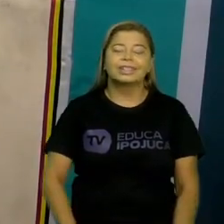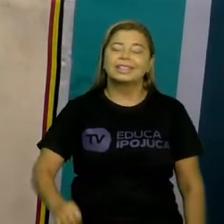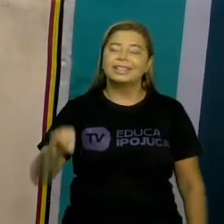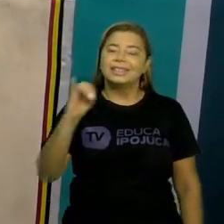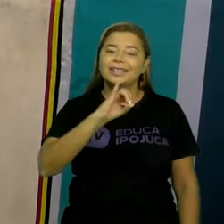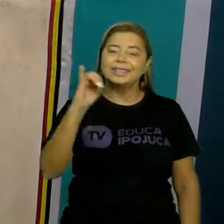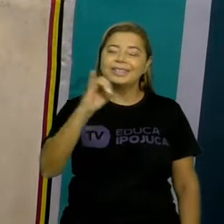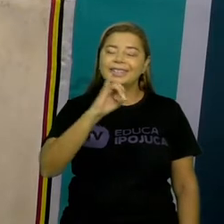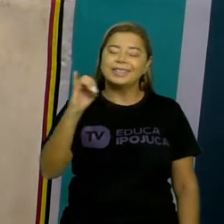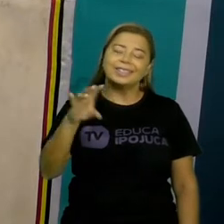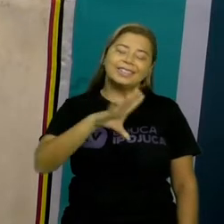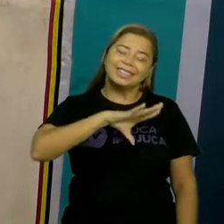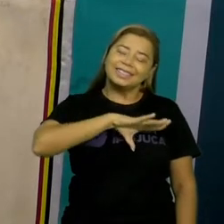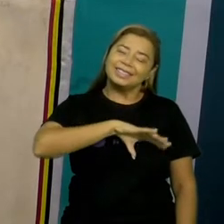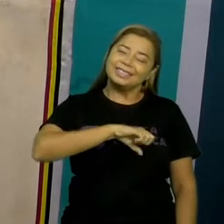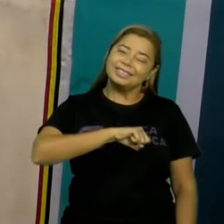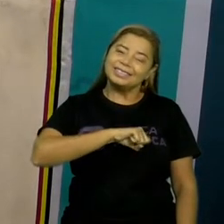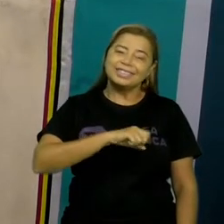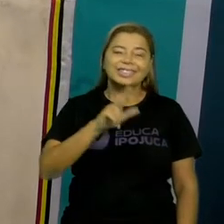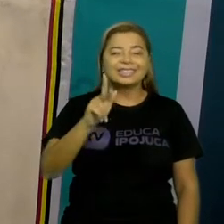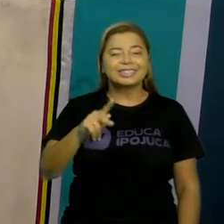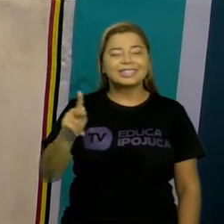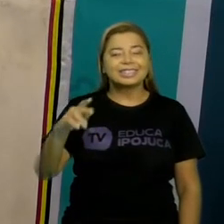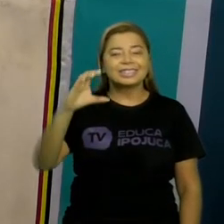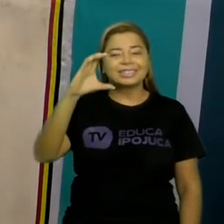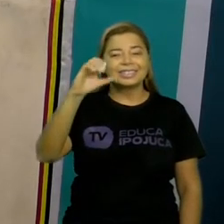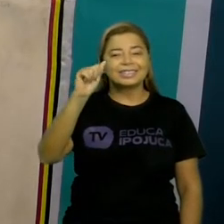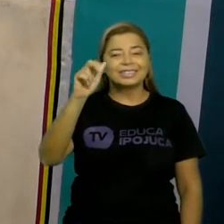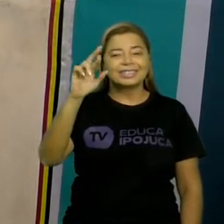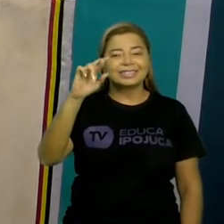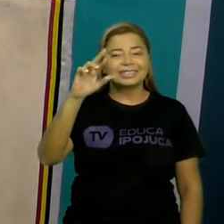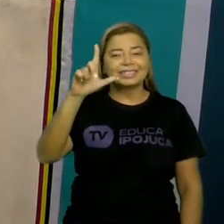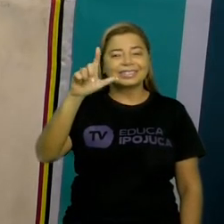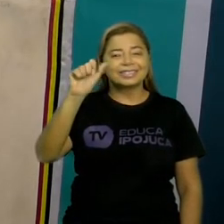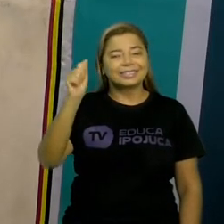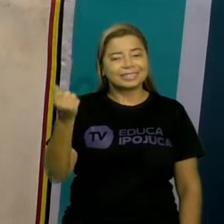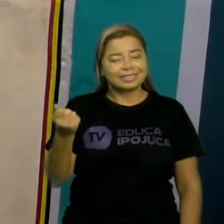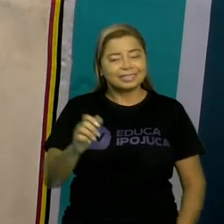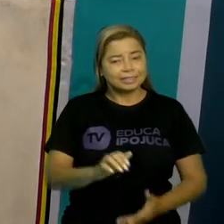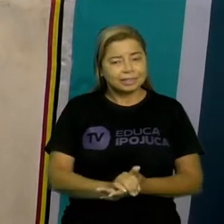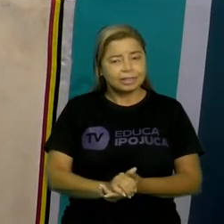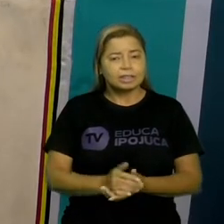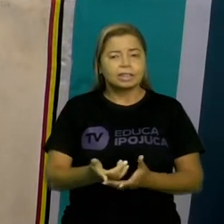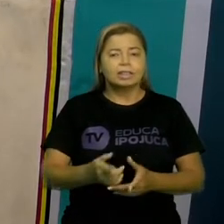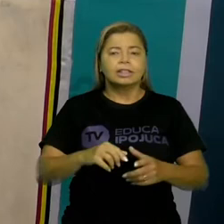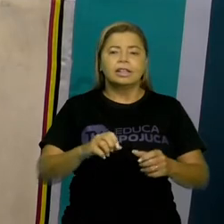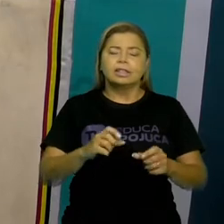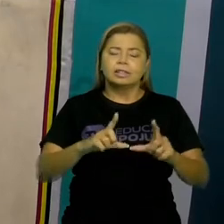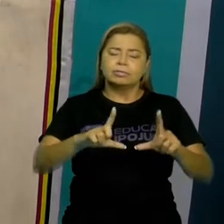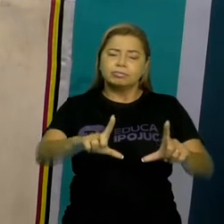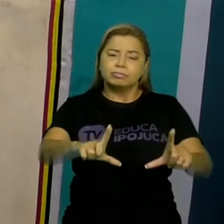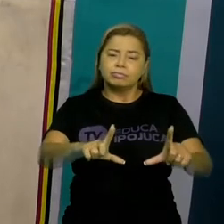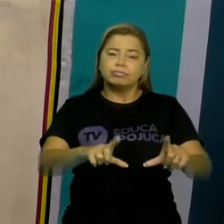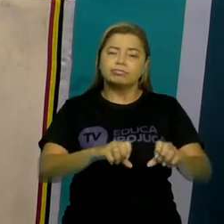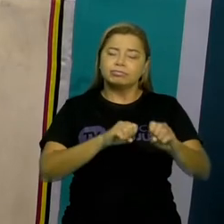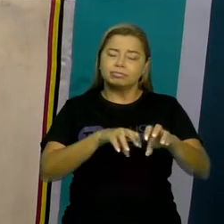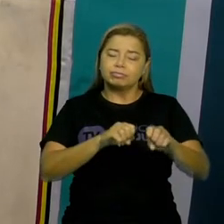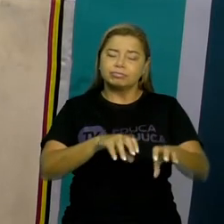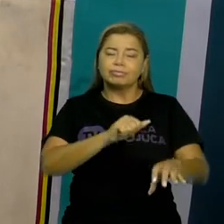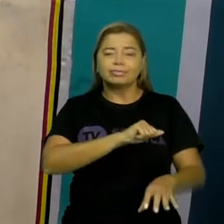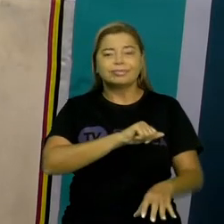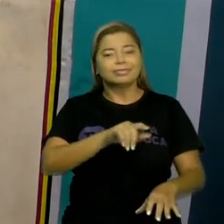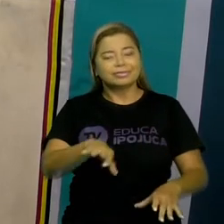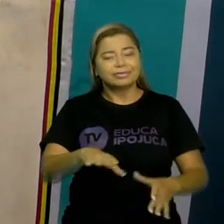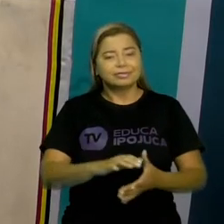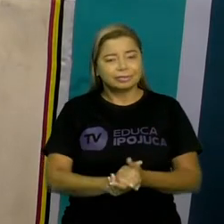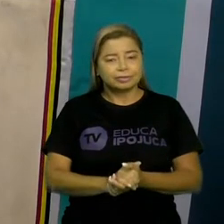Olá, meus amores! Olha a tia Carla aqui com mais uma aula para vocês na TV Educa Ipojuca. A